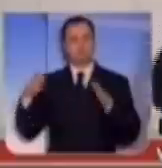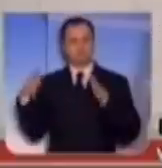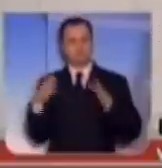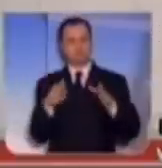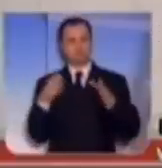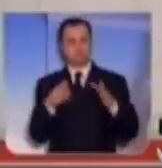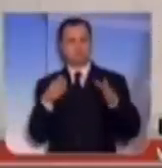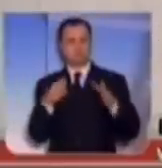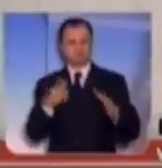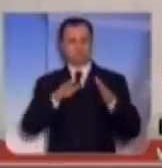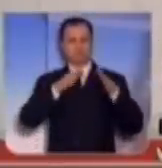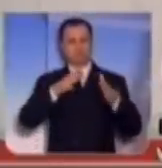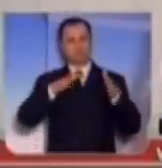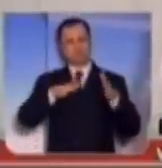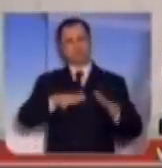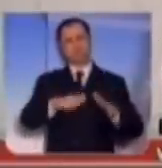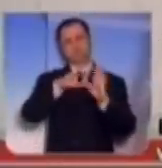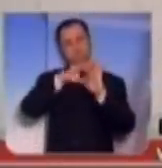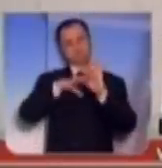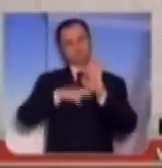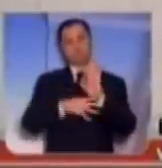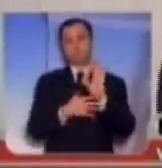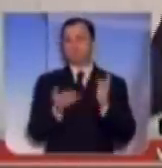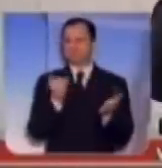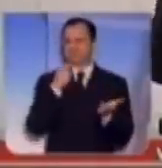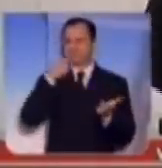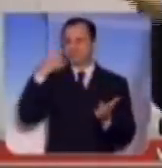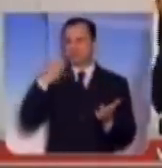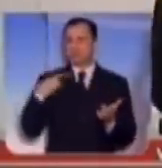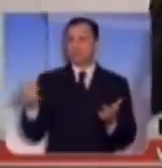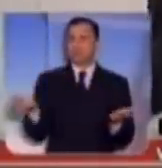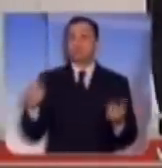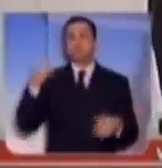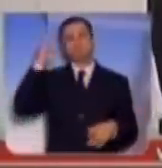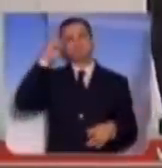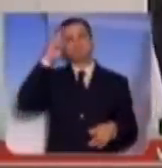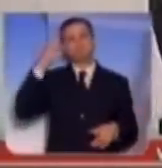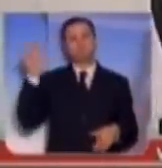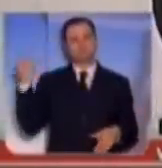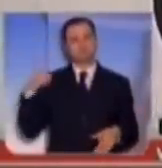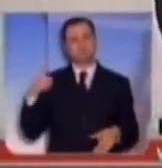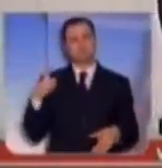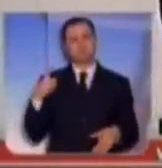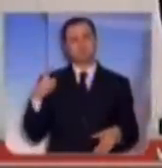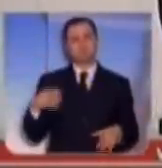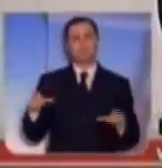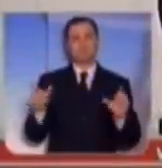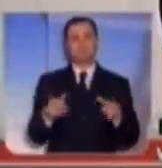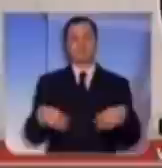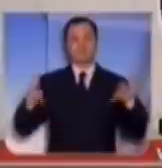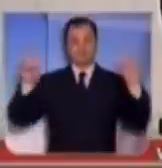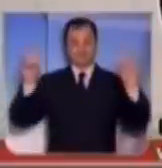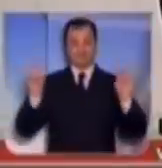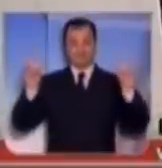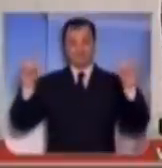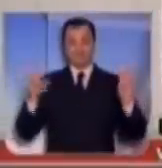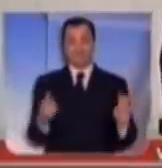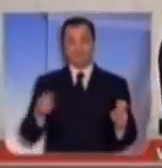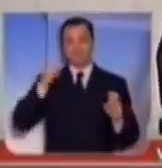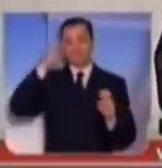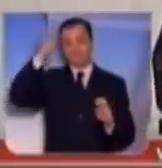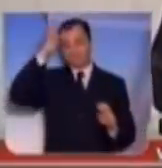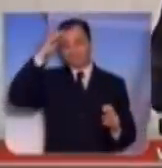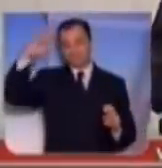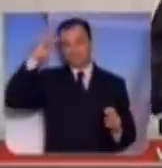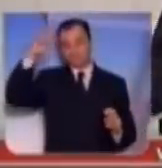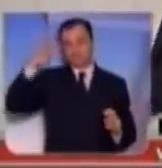curso a destruição da carreira do magistério. É uma vergonha. Mas eu me lembro muito de uma frase do grande filósofo